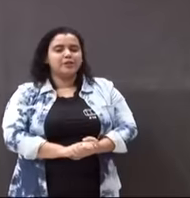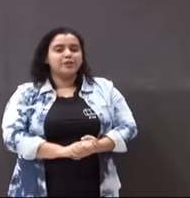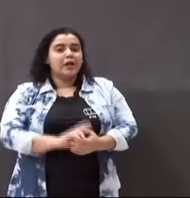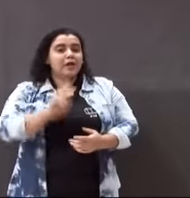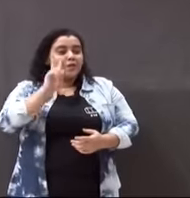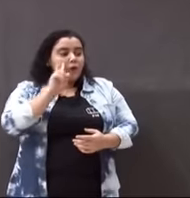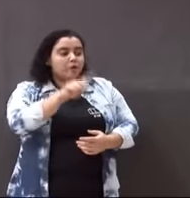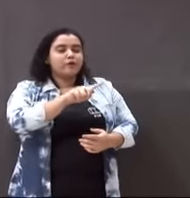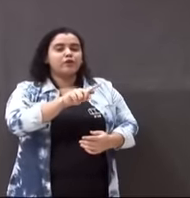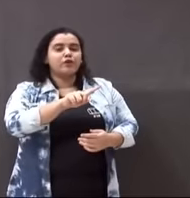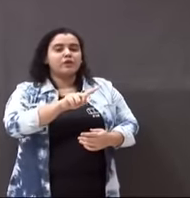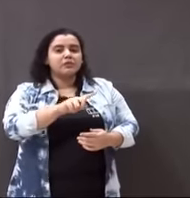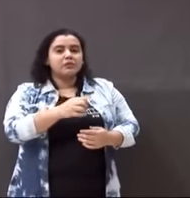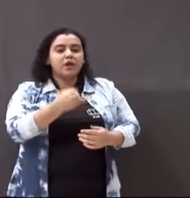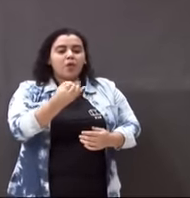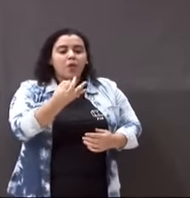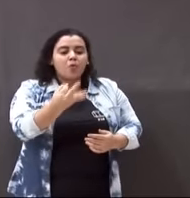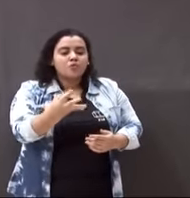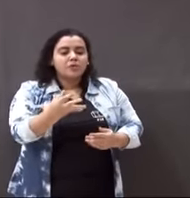vai te ver tentando contar os peixes.